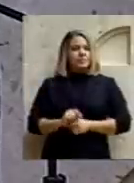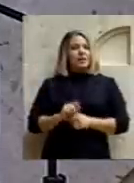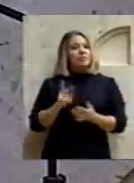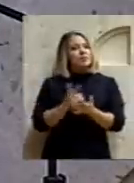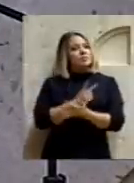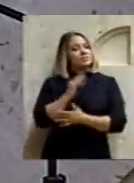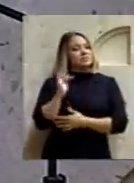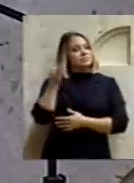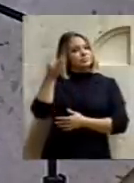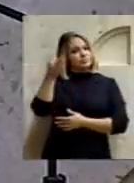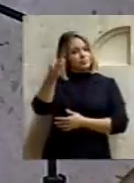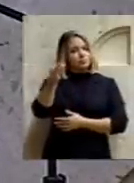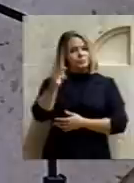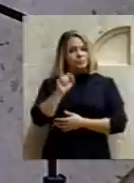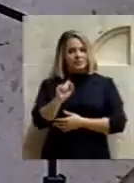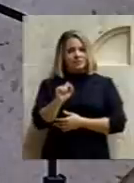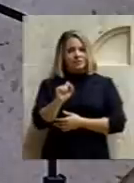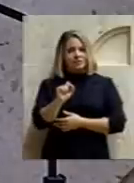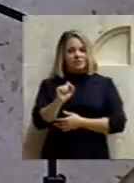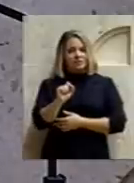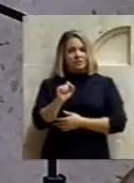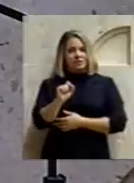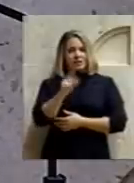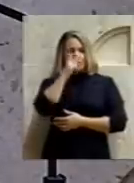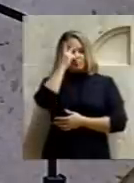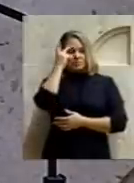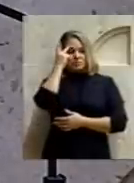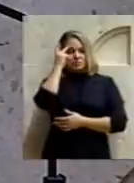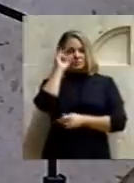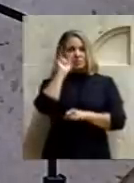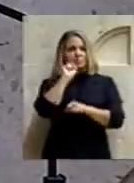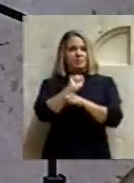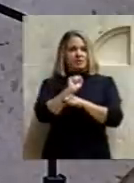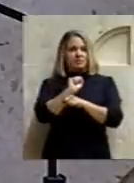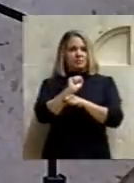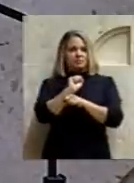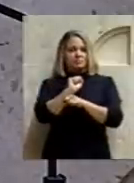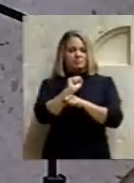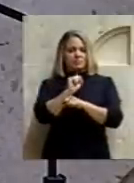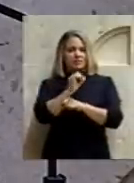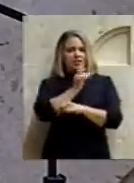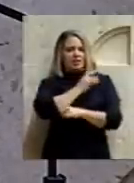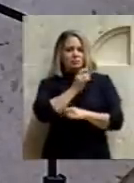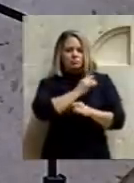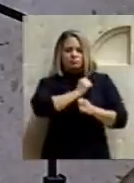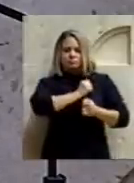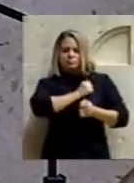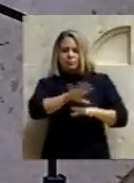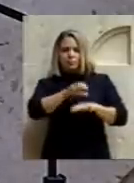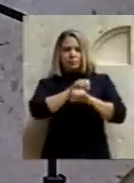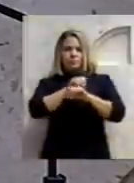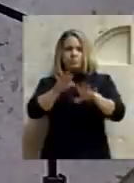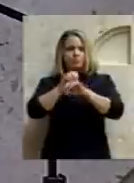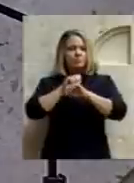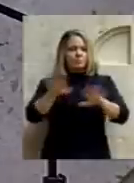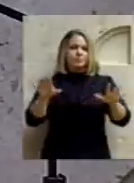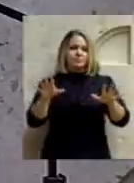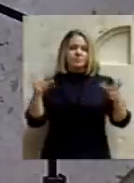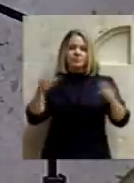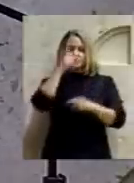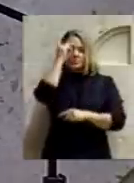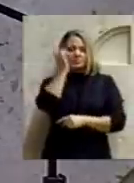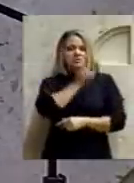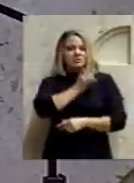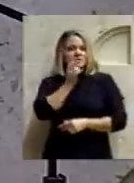suscitará em breve o espantalho capaz de afugentar os investimentos produtivos de que